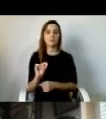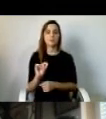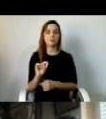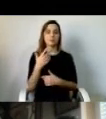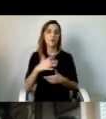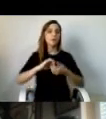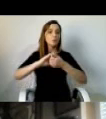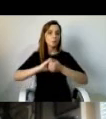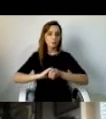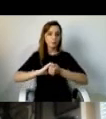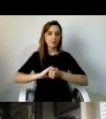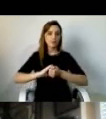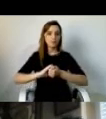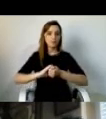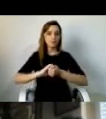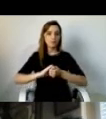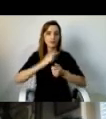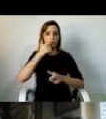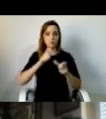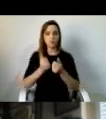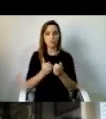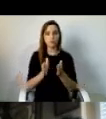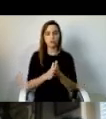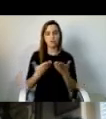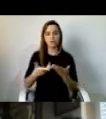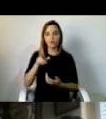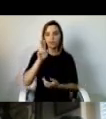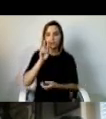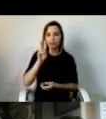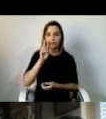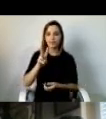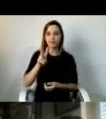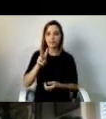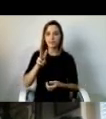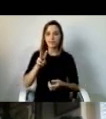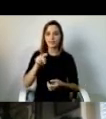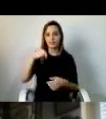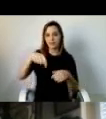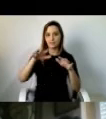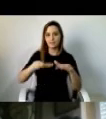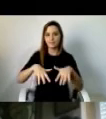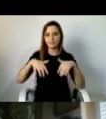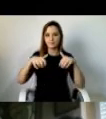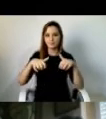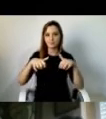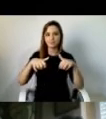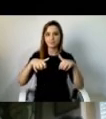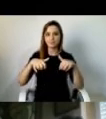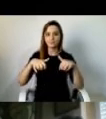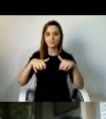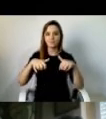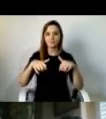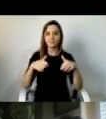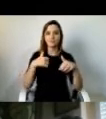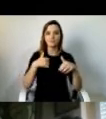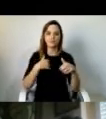cumprimentar todas as pessoas que estão a assistir a este colóquio. Estive desde o início,